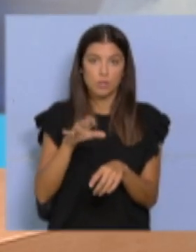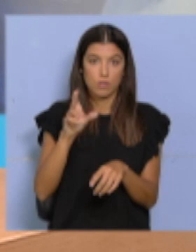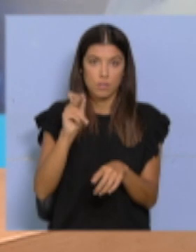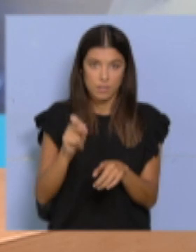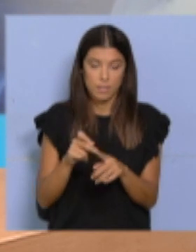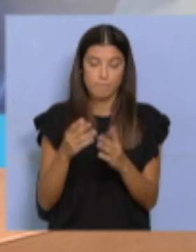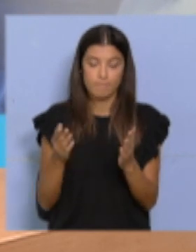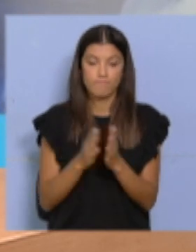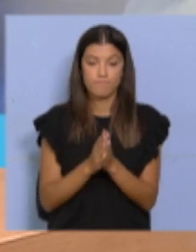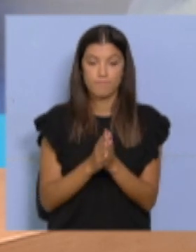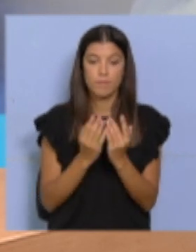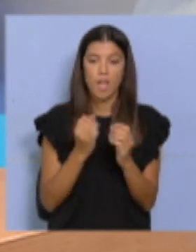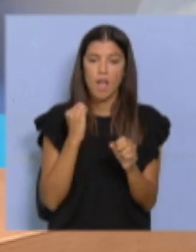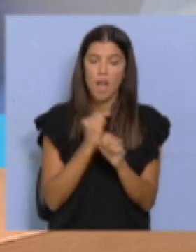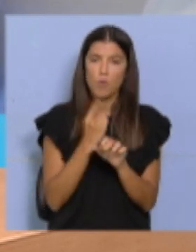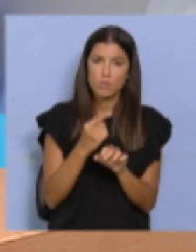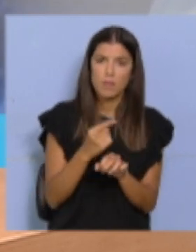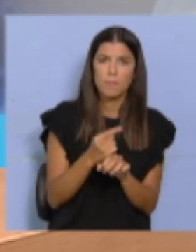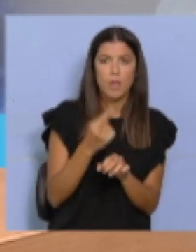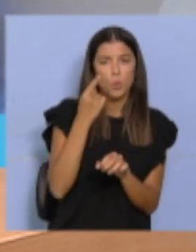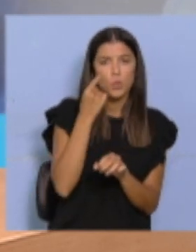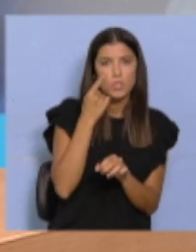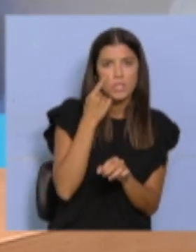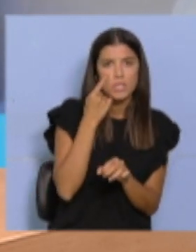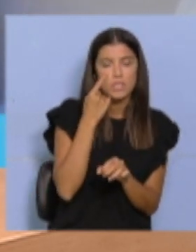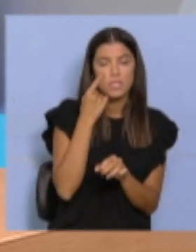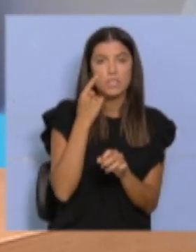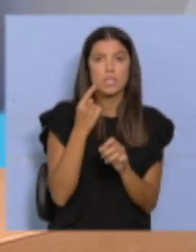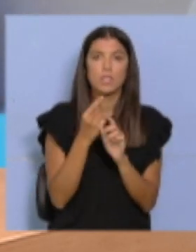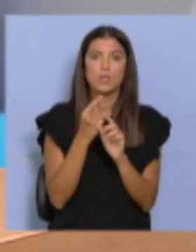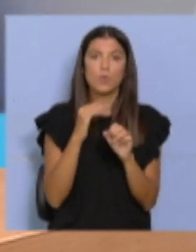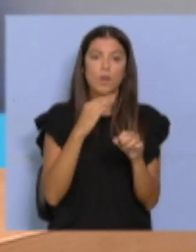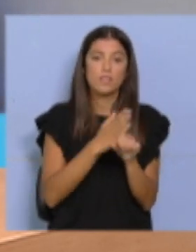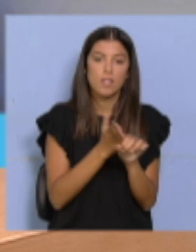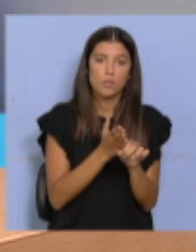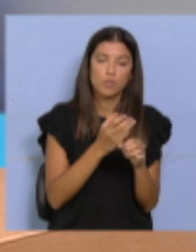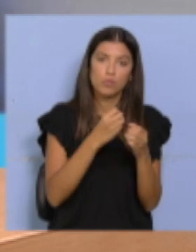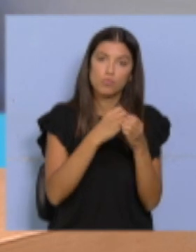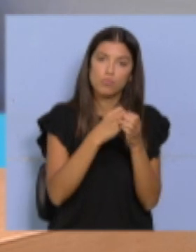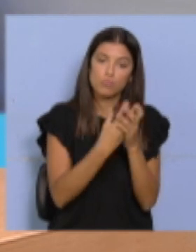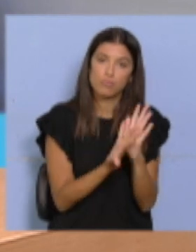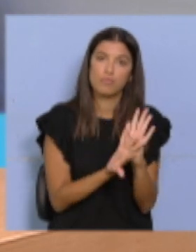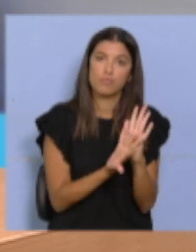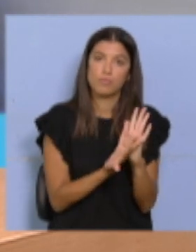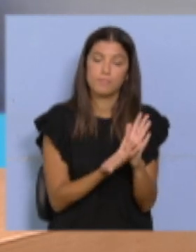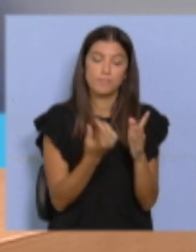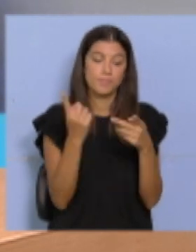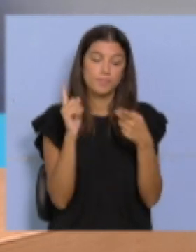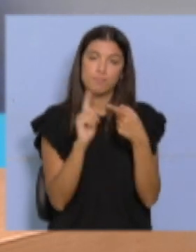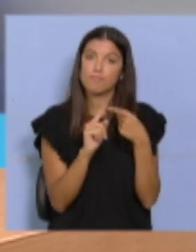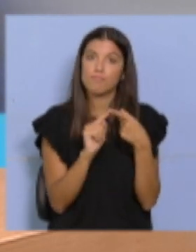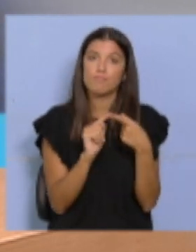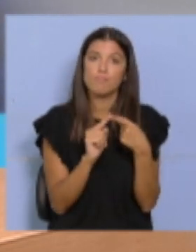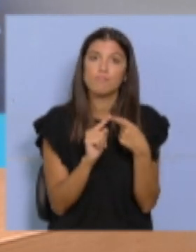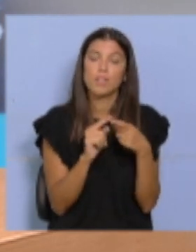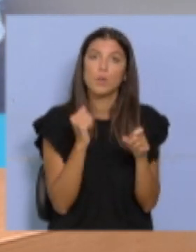frutos em várias linhas, em vários setores. Por exemplo, naquilo que era